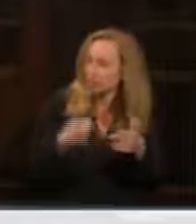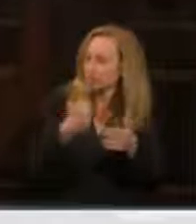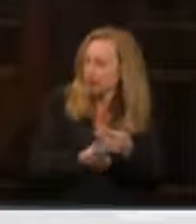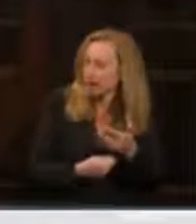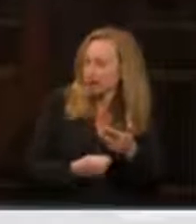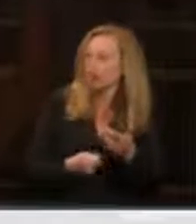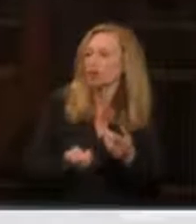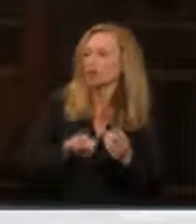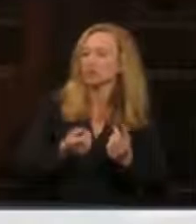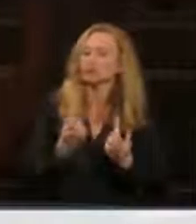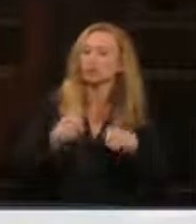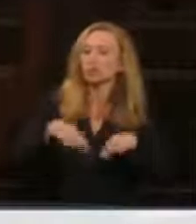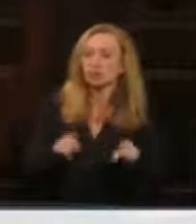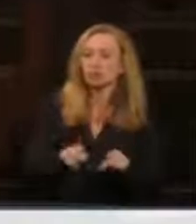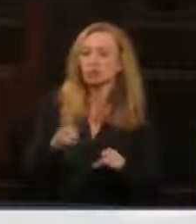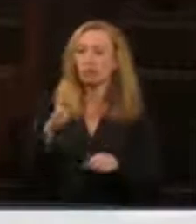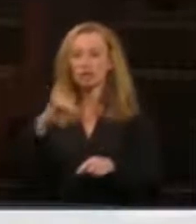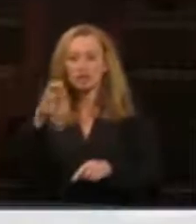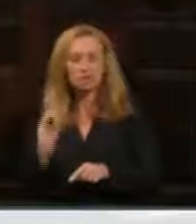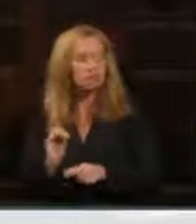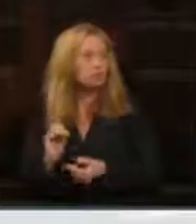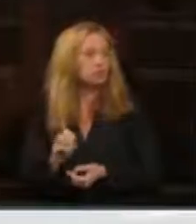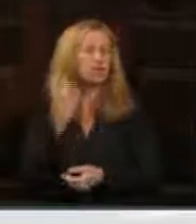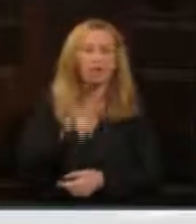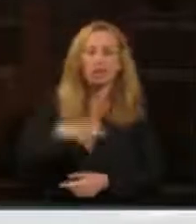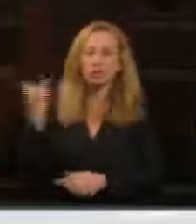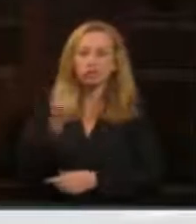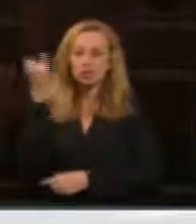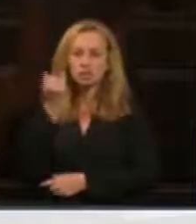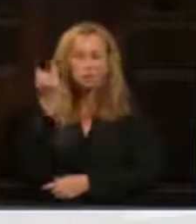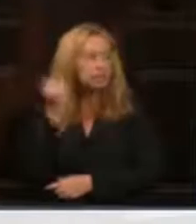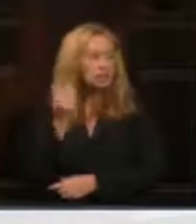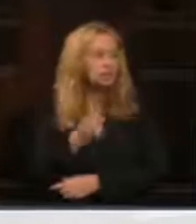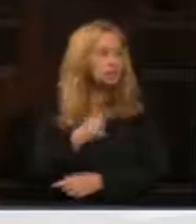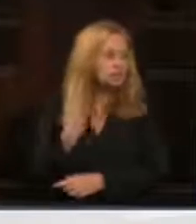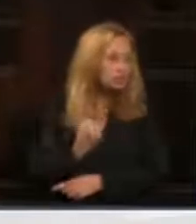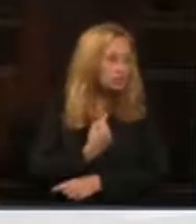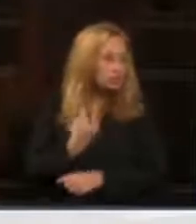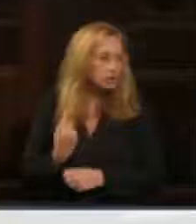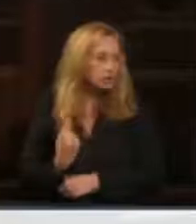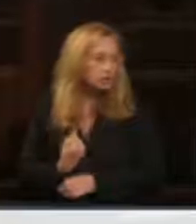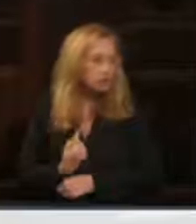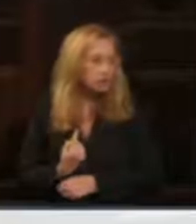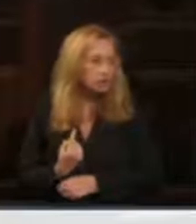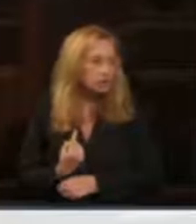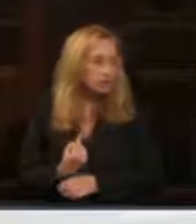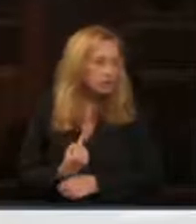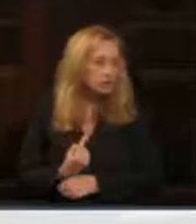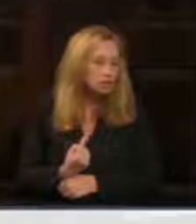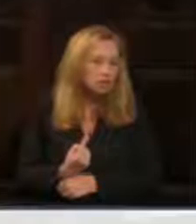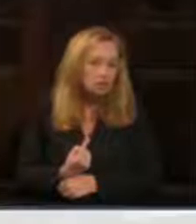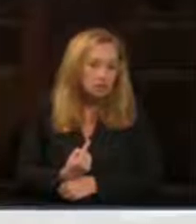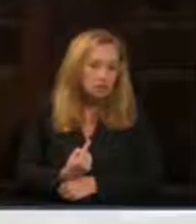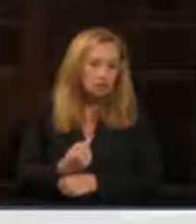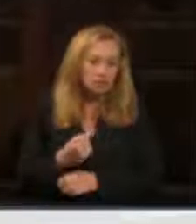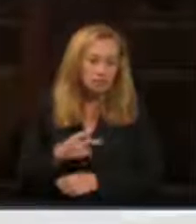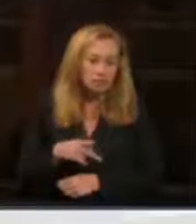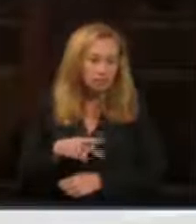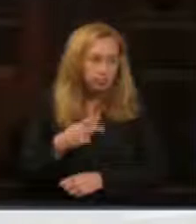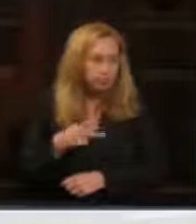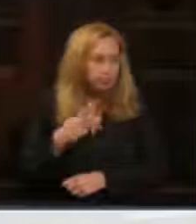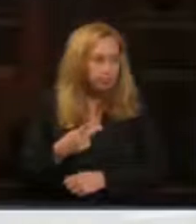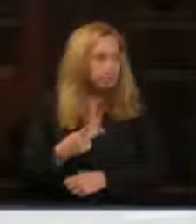de racismo na nossa sociedade. Então é muito importante que a gente faça essa análise. E não à toa,